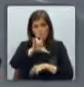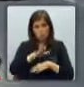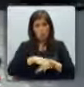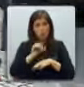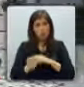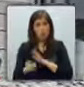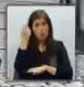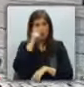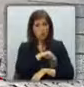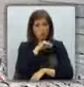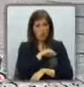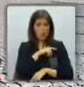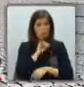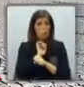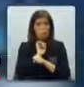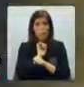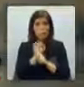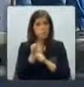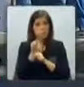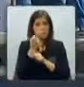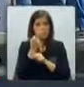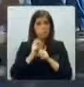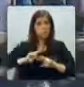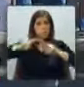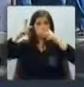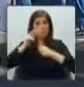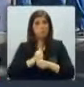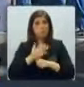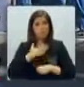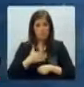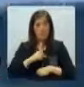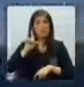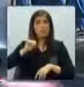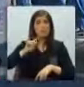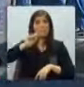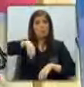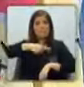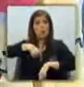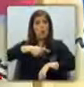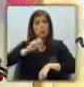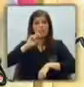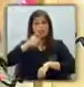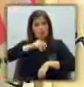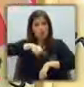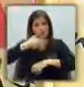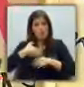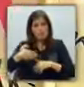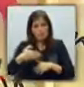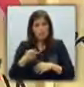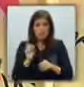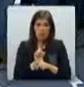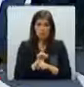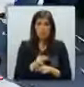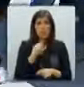está o aumento dos salários o descongelamento das carreiras e o e a reposição do horário das 35 horas o sindicato dos trabalhadores da